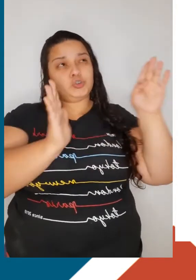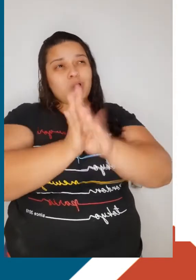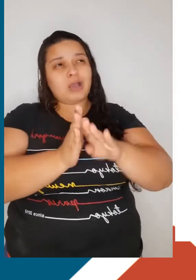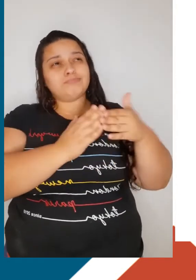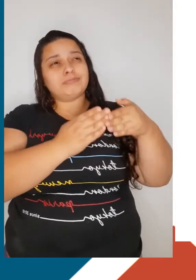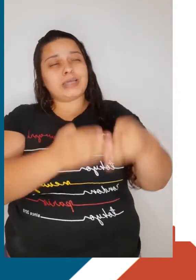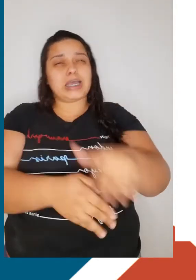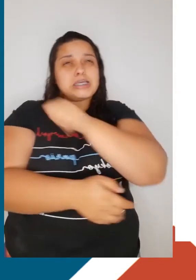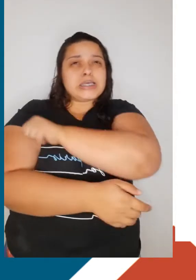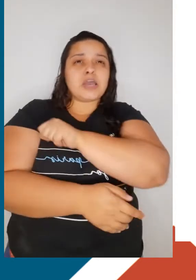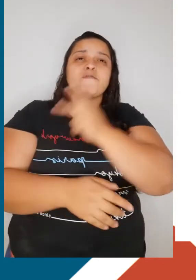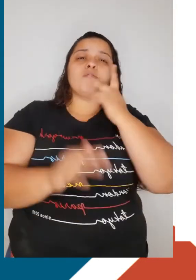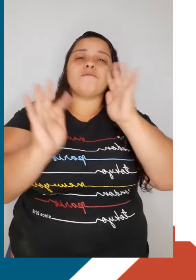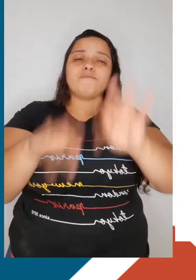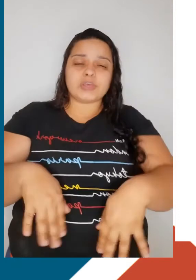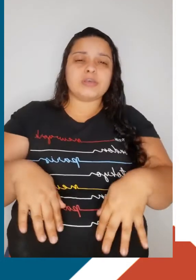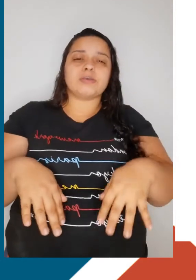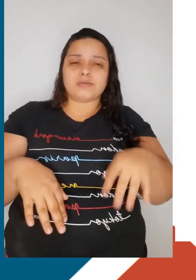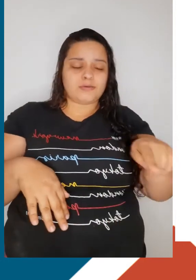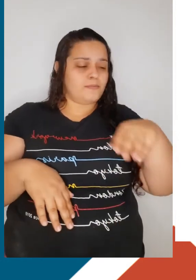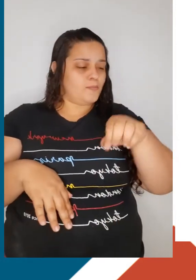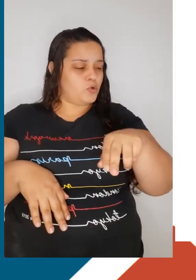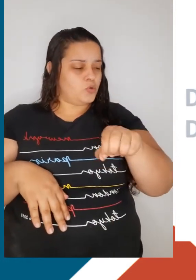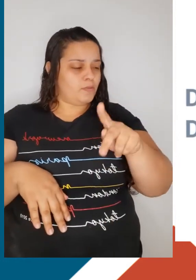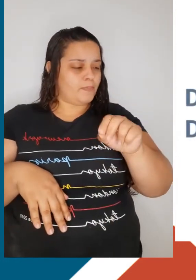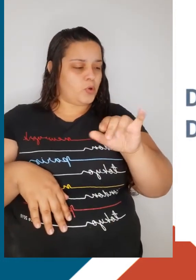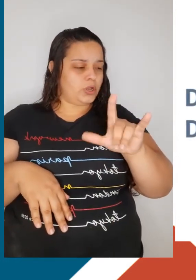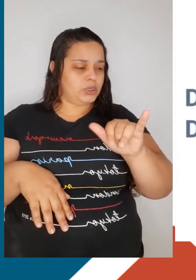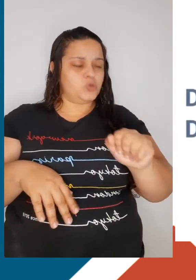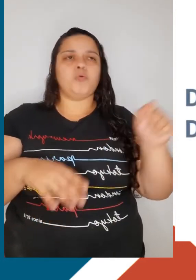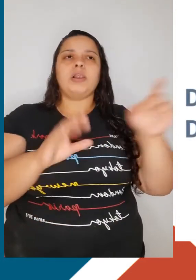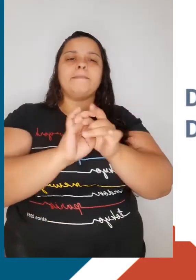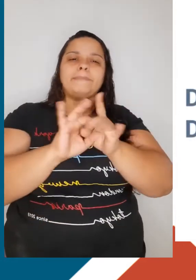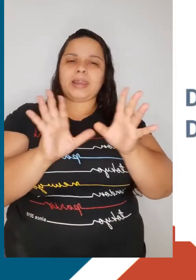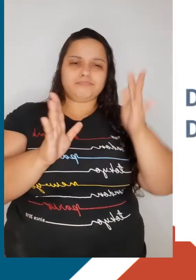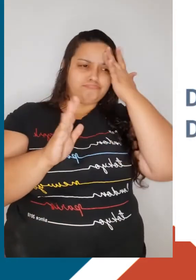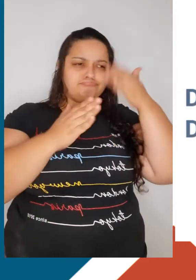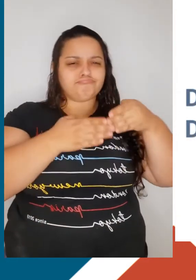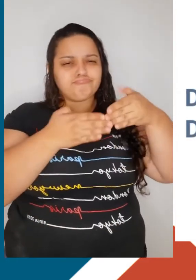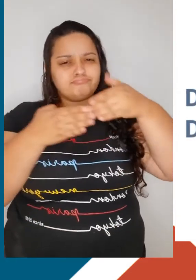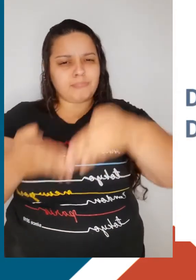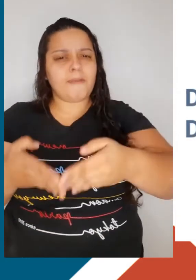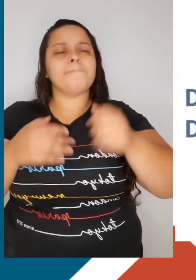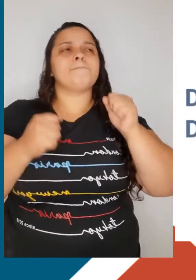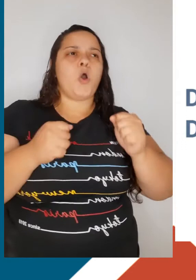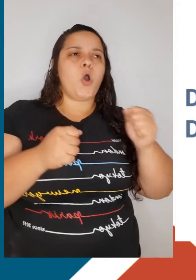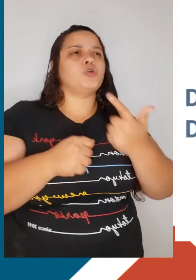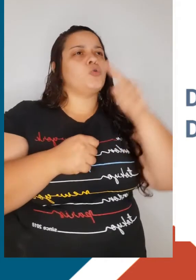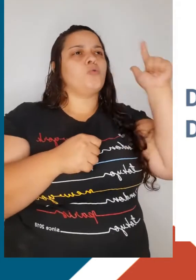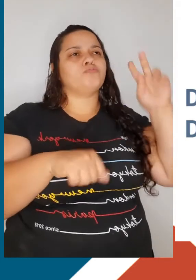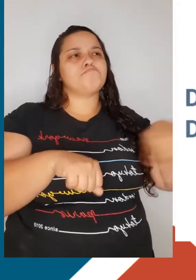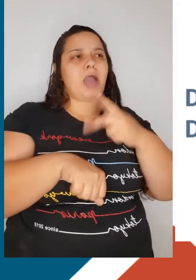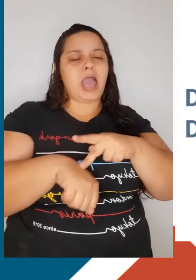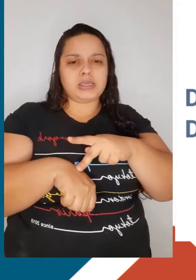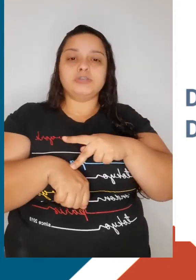Rio de Janeiro, Dom João VI decretou o fim do monopólio comercial após a liberação dos portos brasileiros para a chegada de produtos